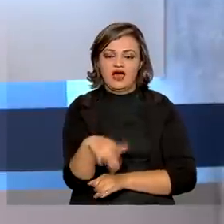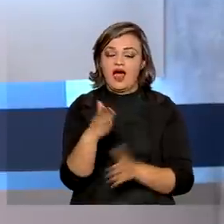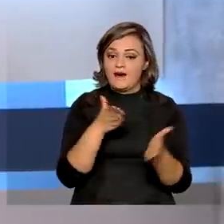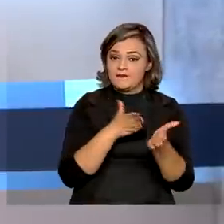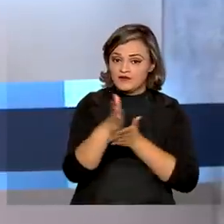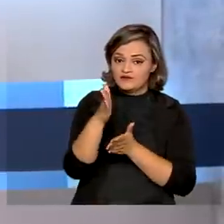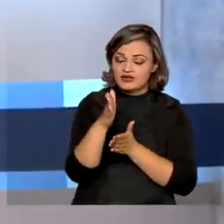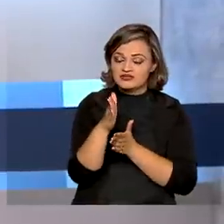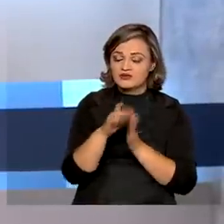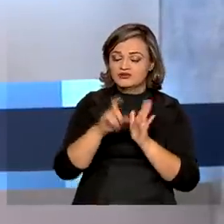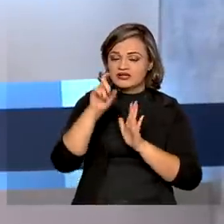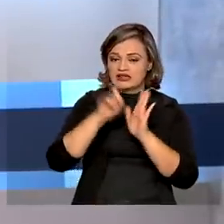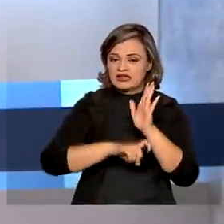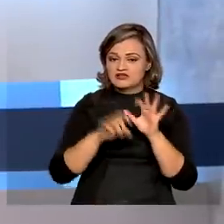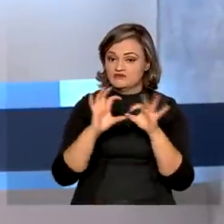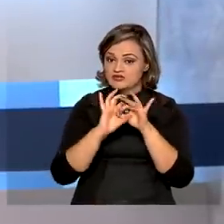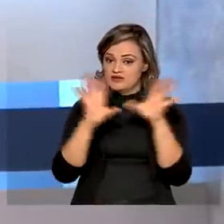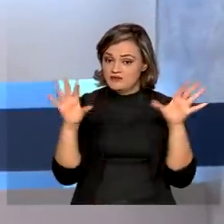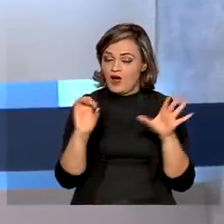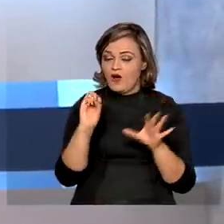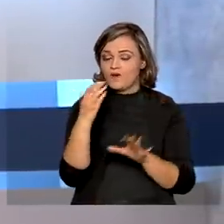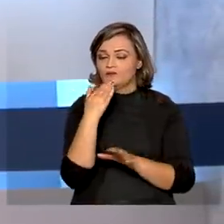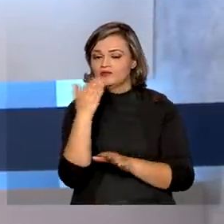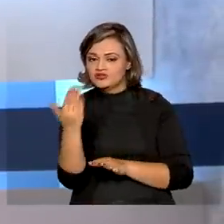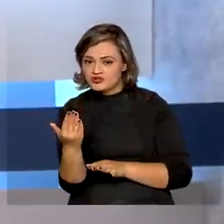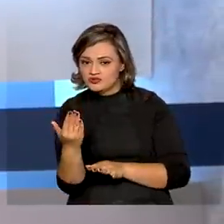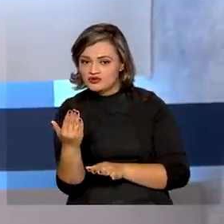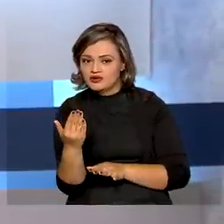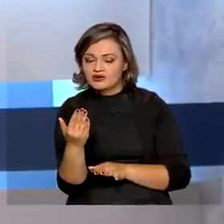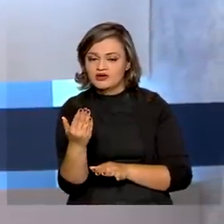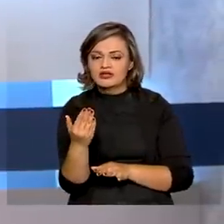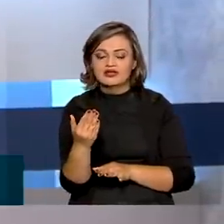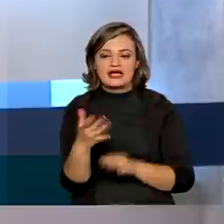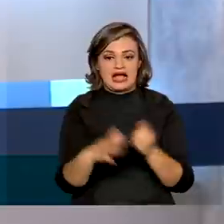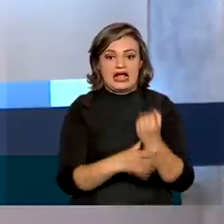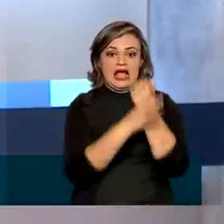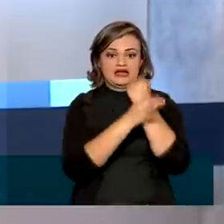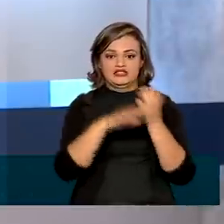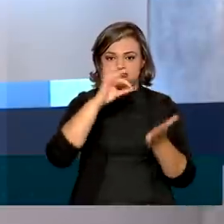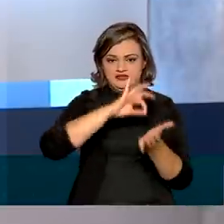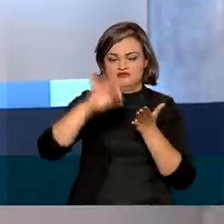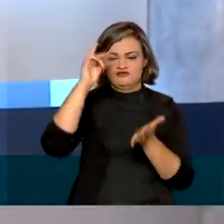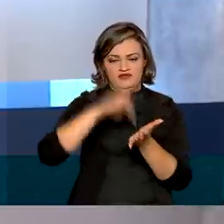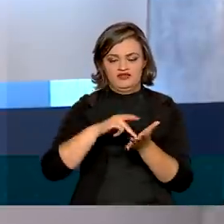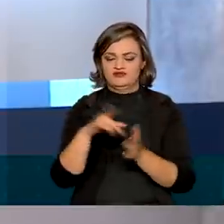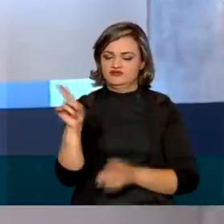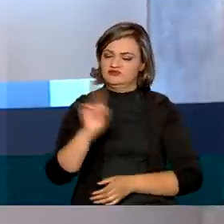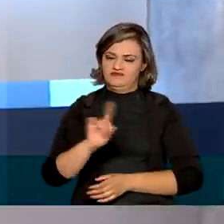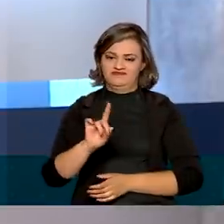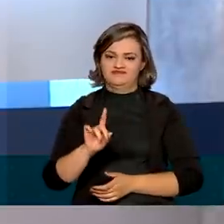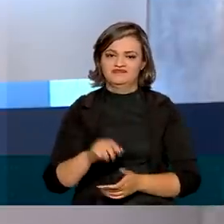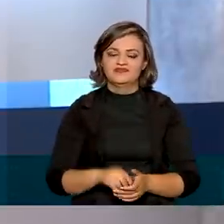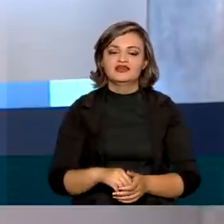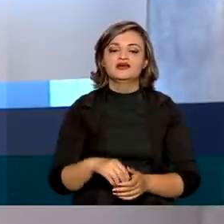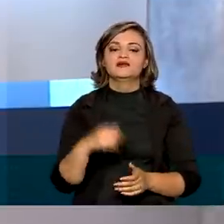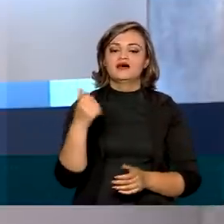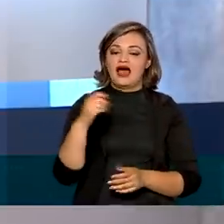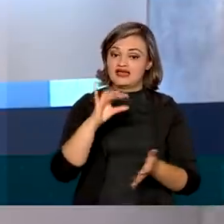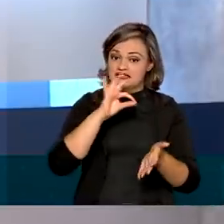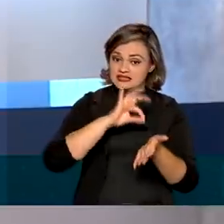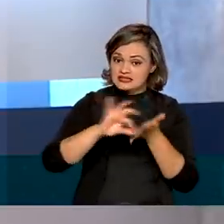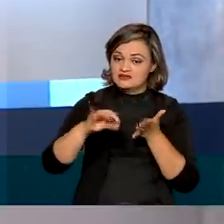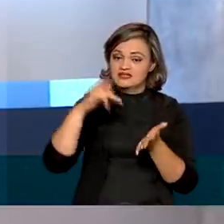aprovação da justificativa ou da solicitação de isenção não garante a inscrição no Enem 2021. Ela deve ser